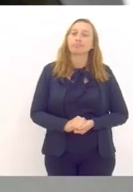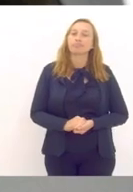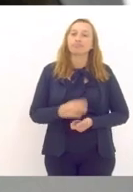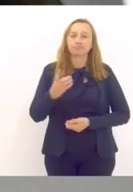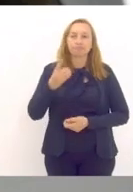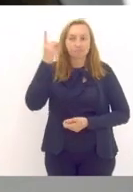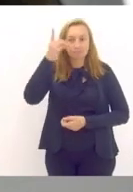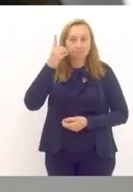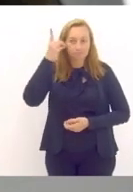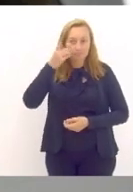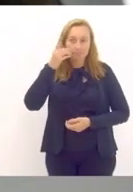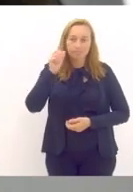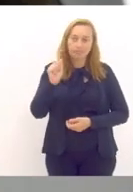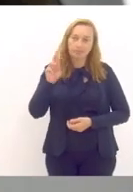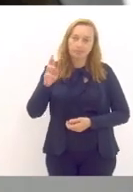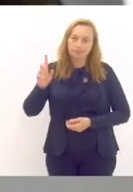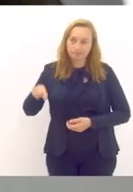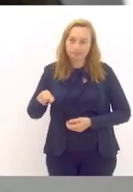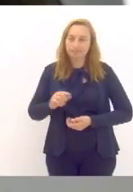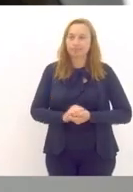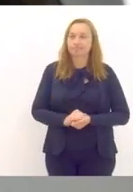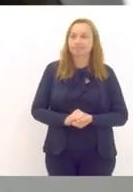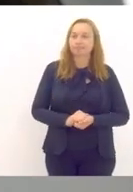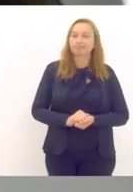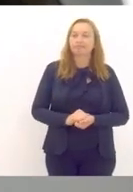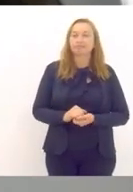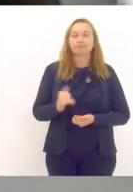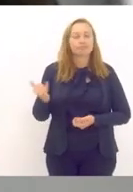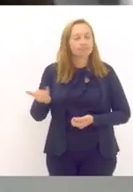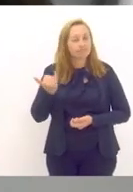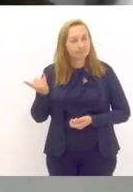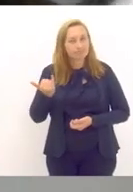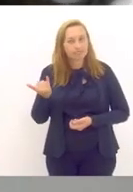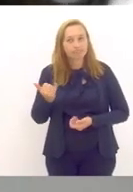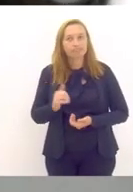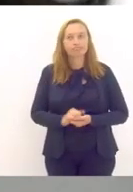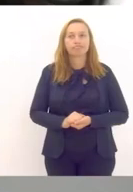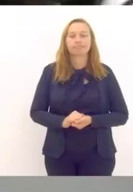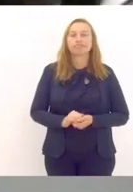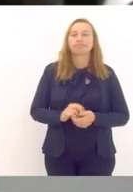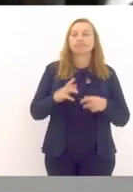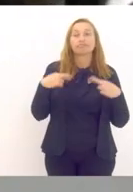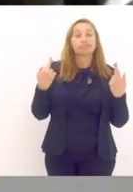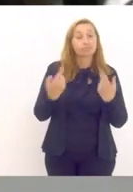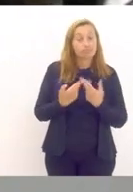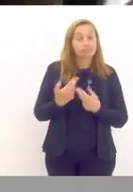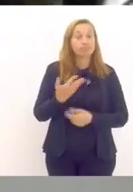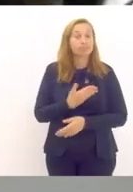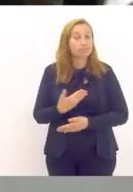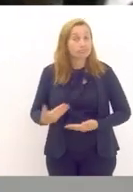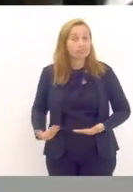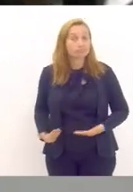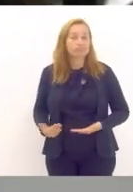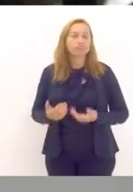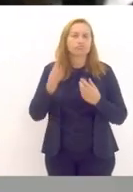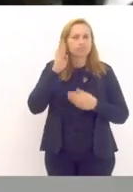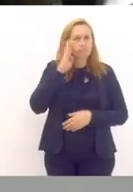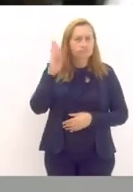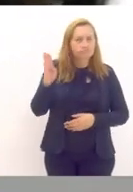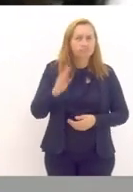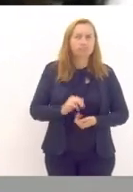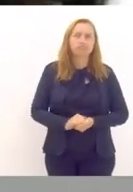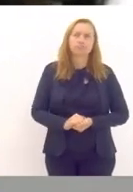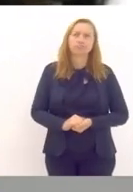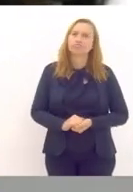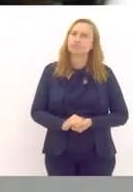acho absolutamente relevante essas audiências públicas, principalmente, mas